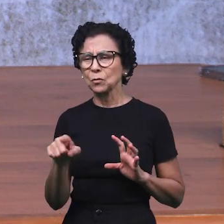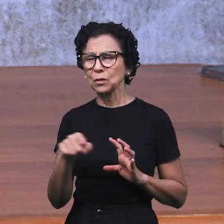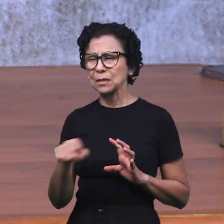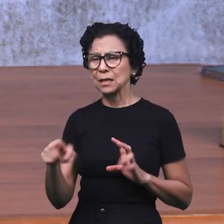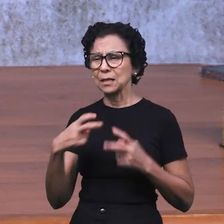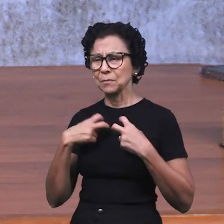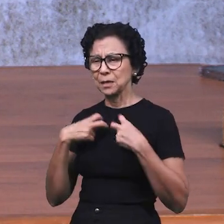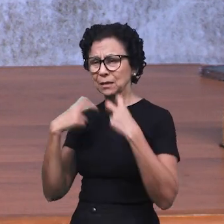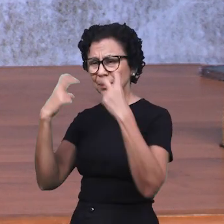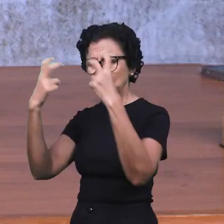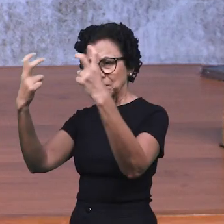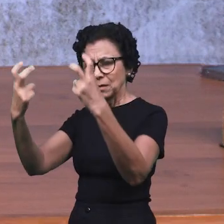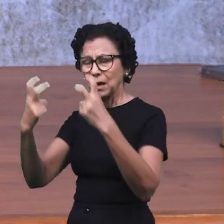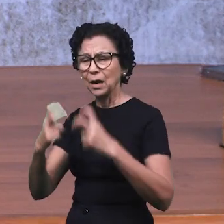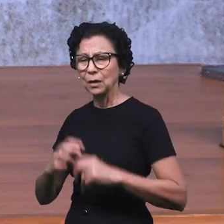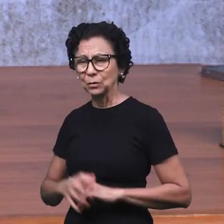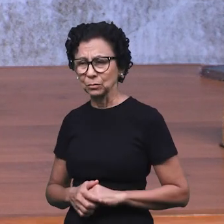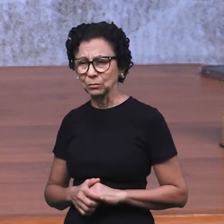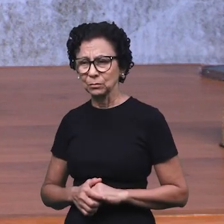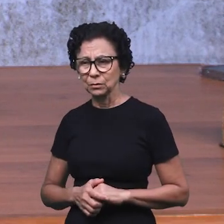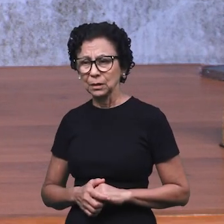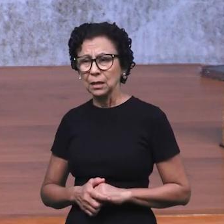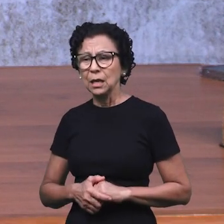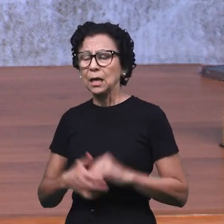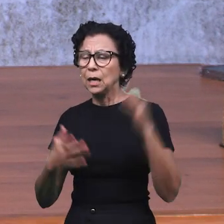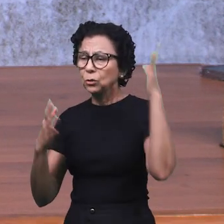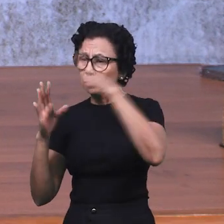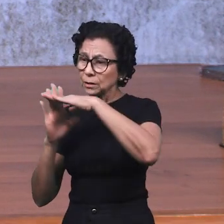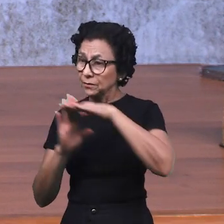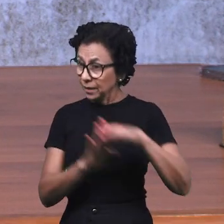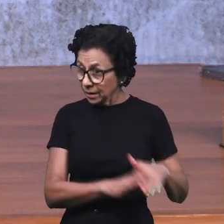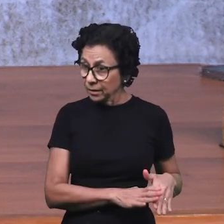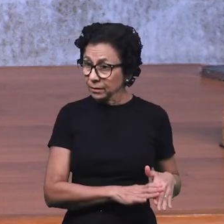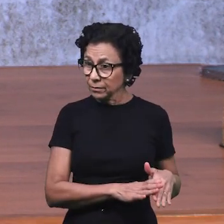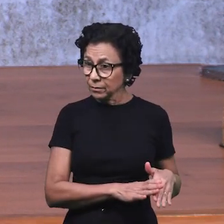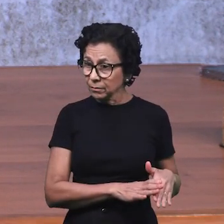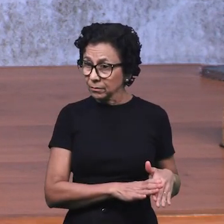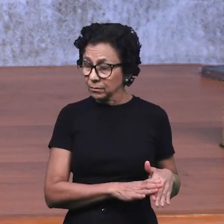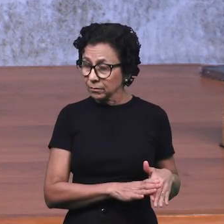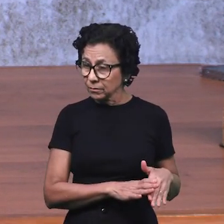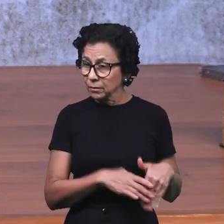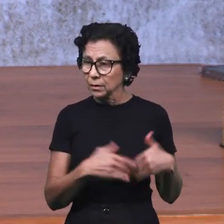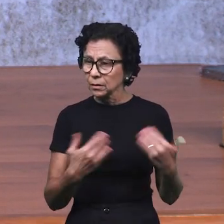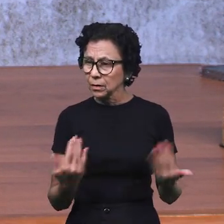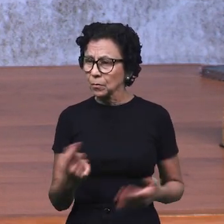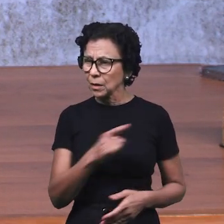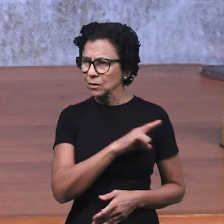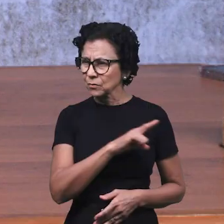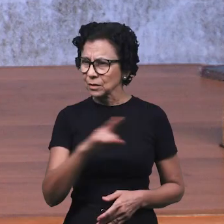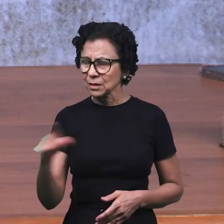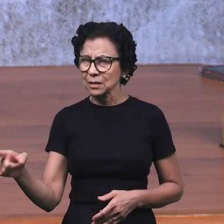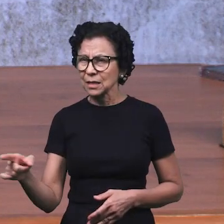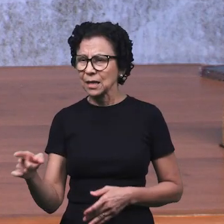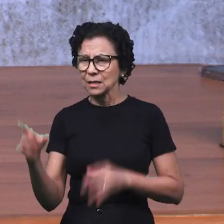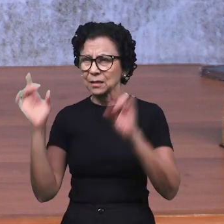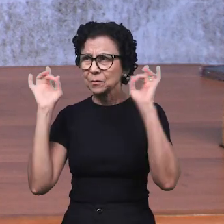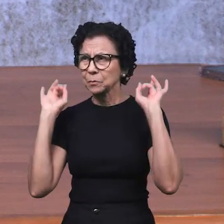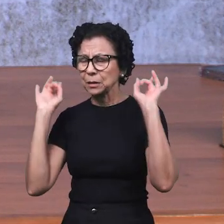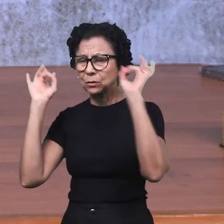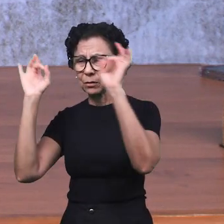clamastes, não vos livrarei eu então da sua mão? Contudo vós me deixastes a